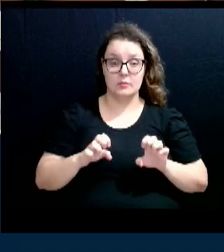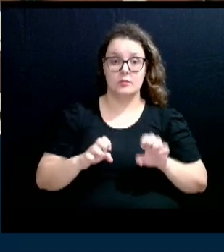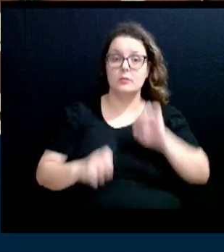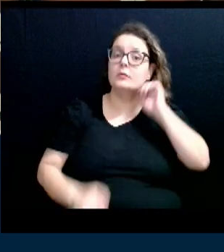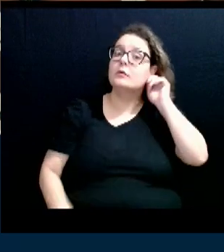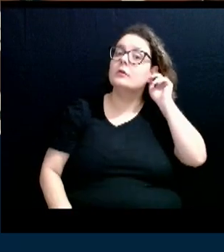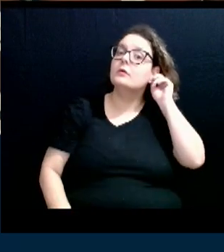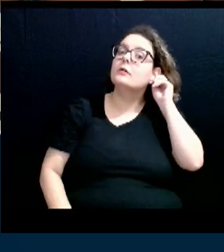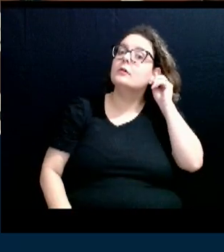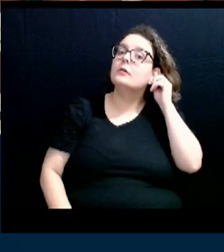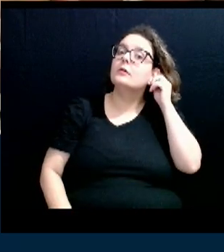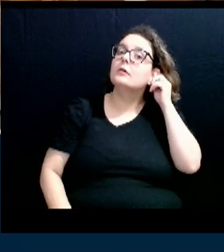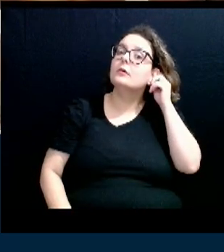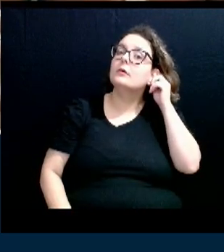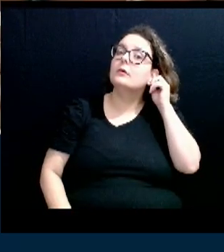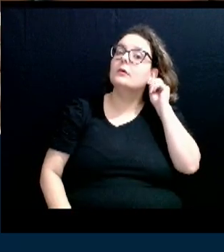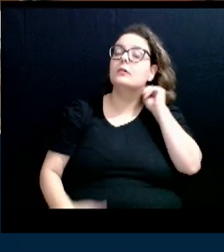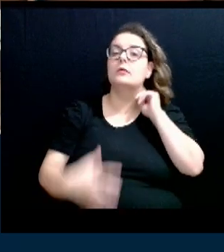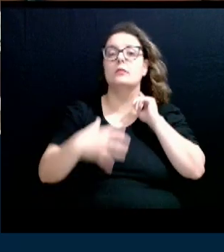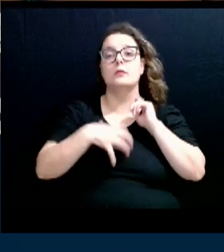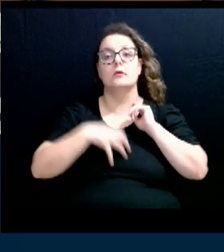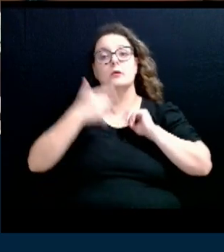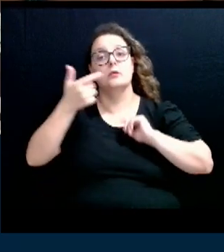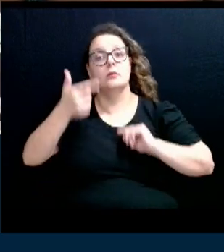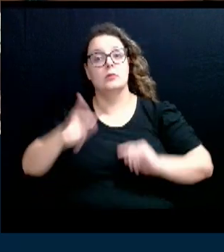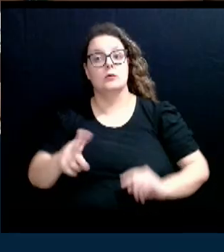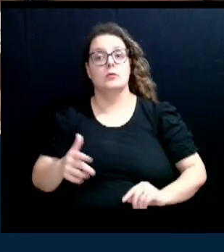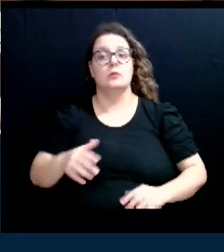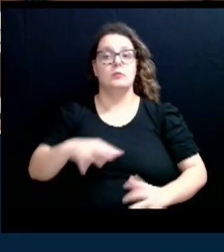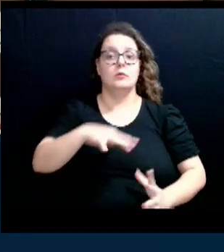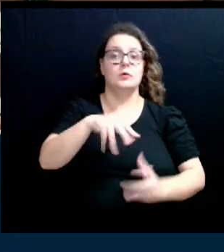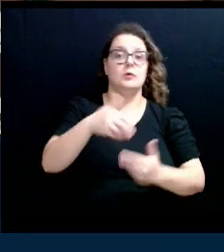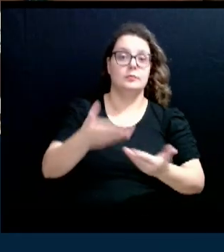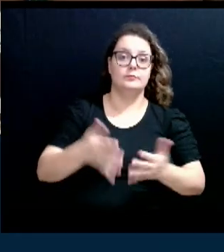de continuidade por esse mundo?